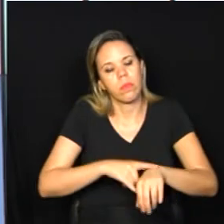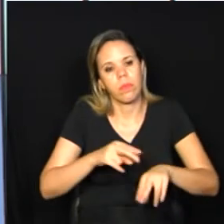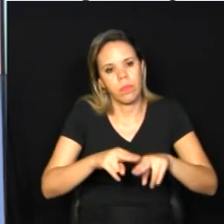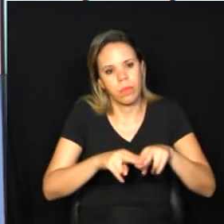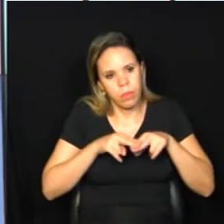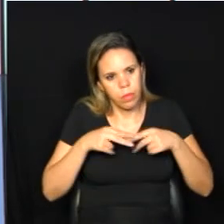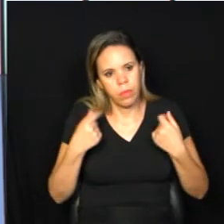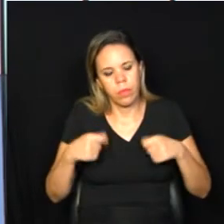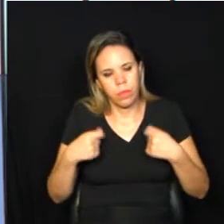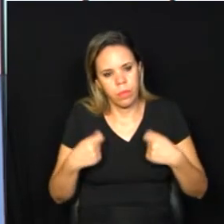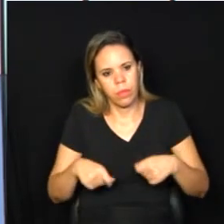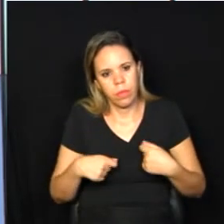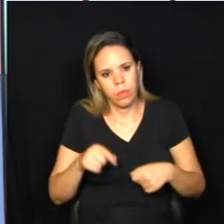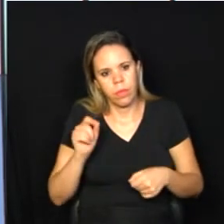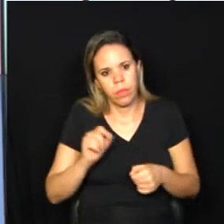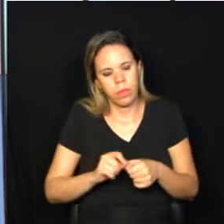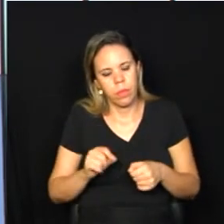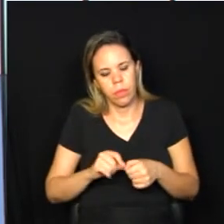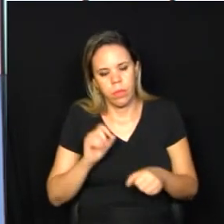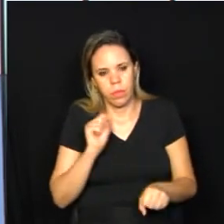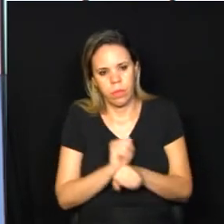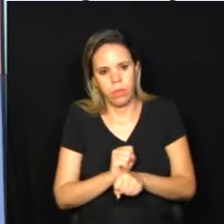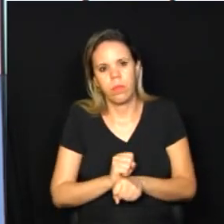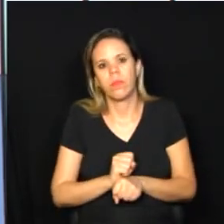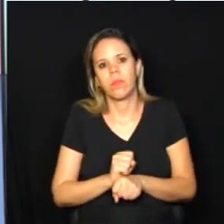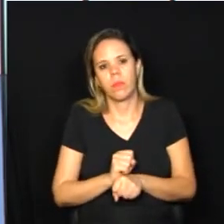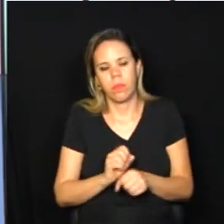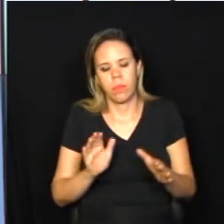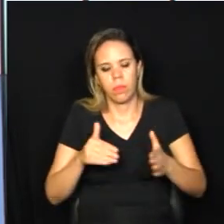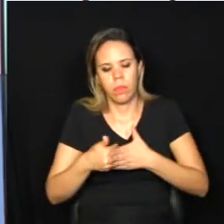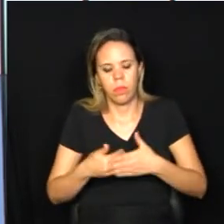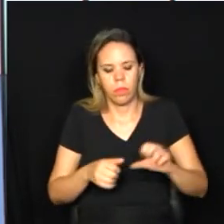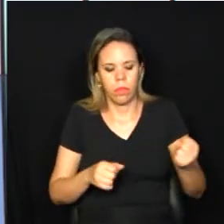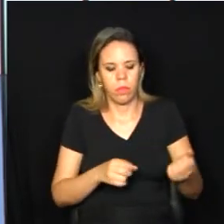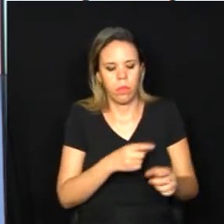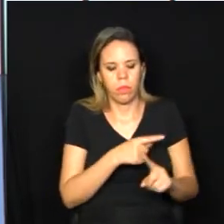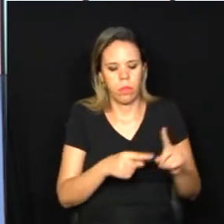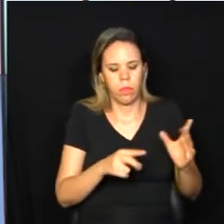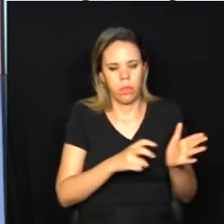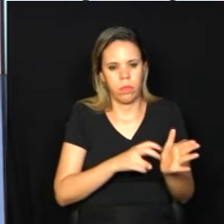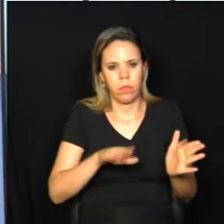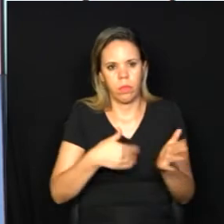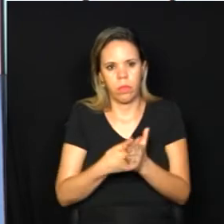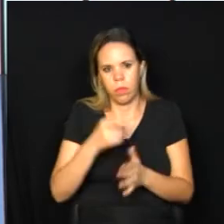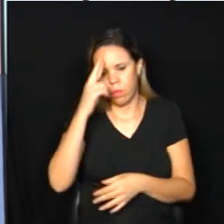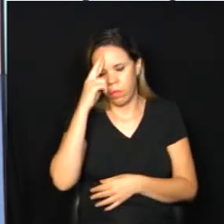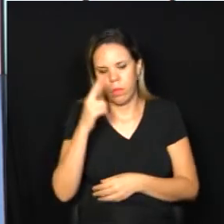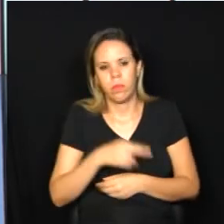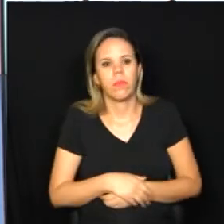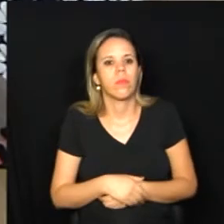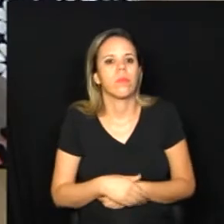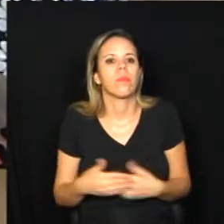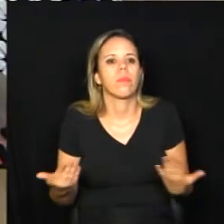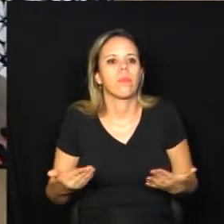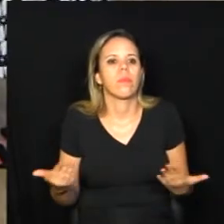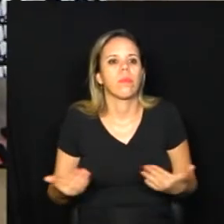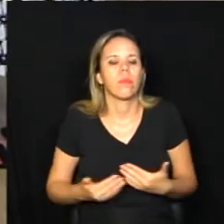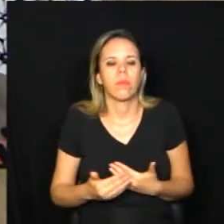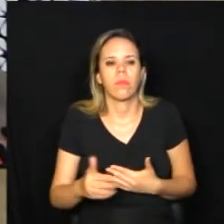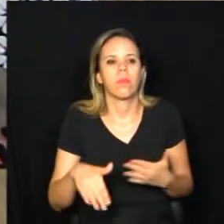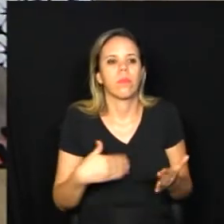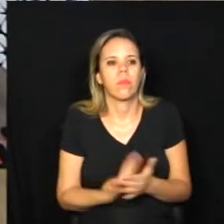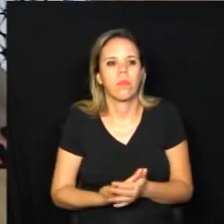a necessidade dessa interrupção entre 8h30 da manhã e meio-dia. De hoje, então,